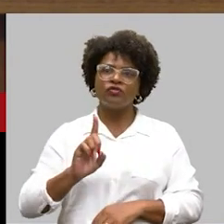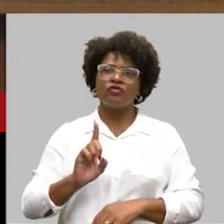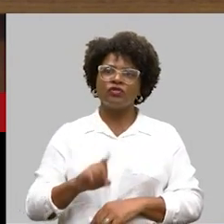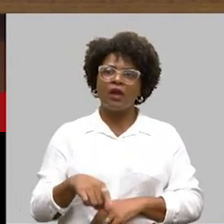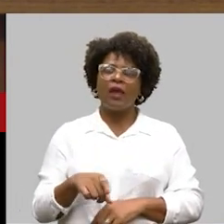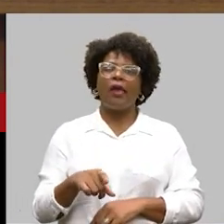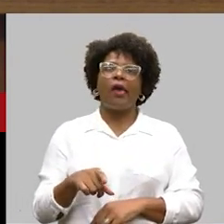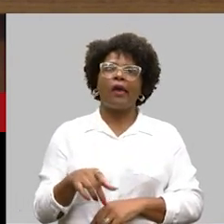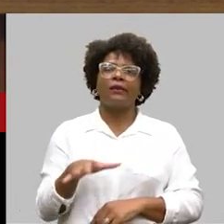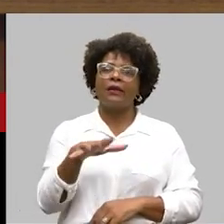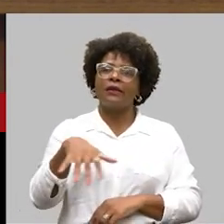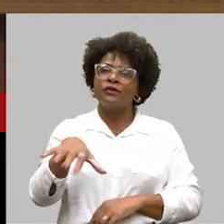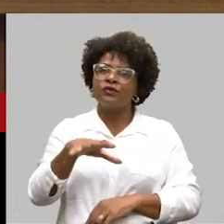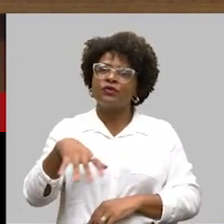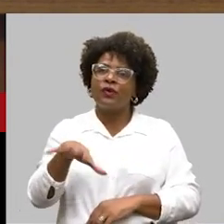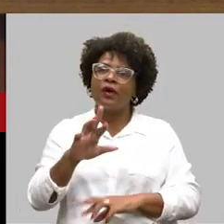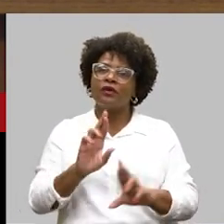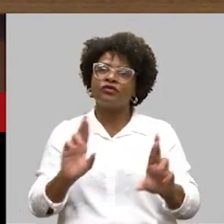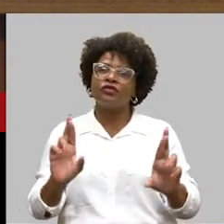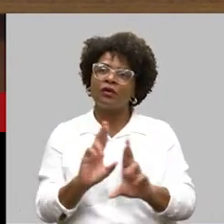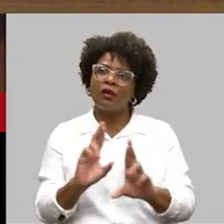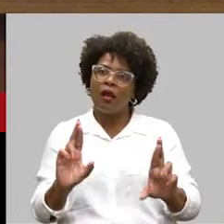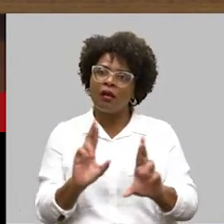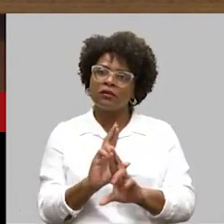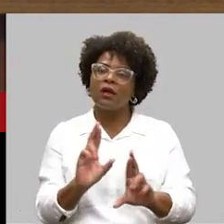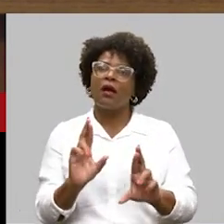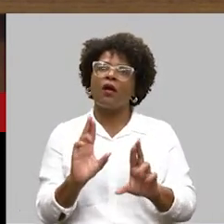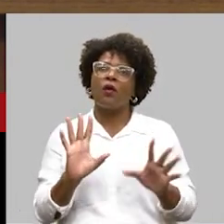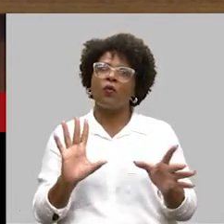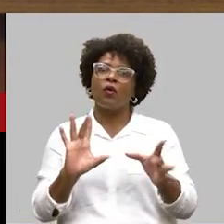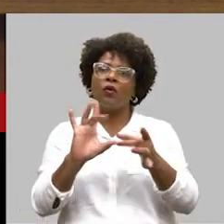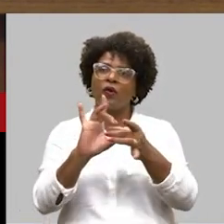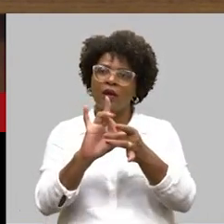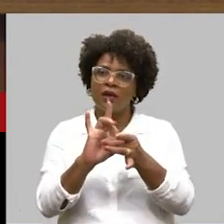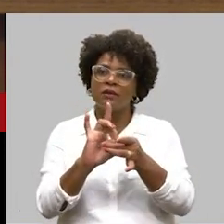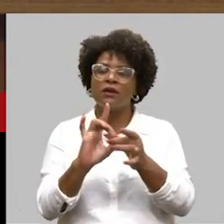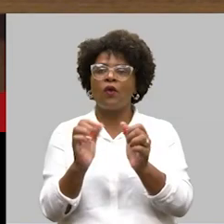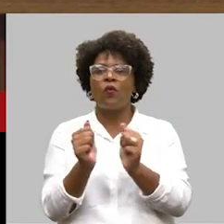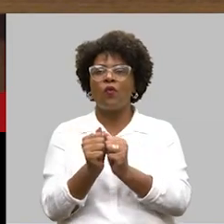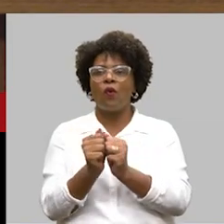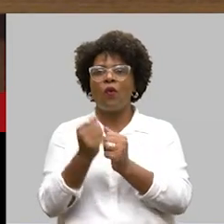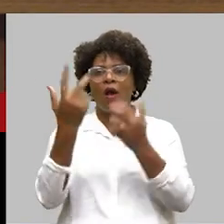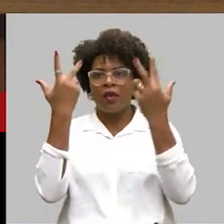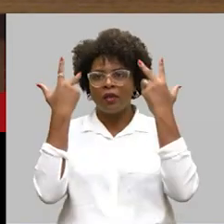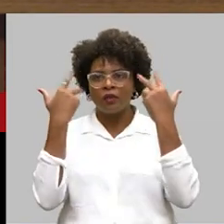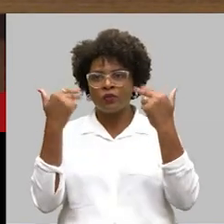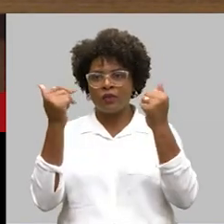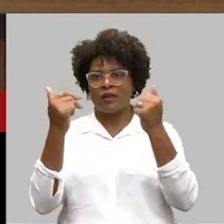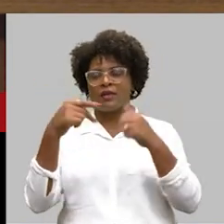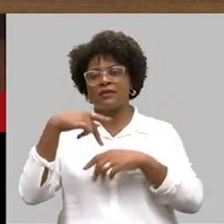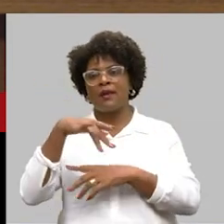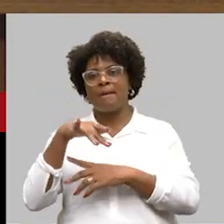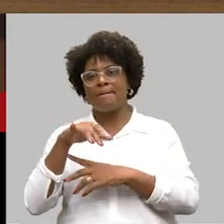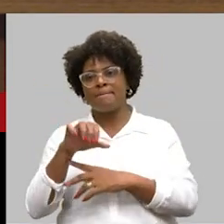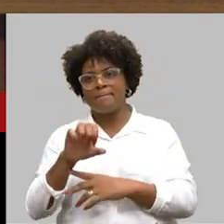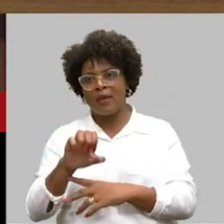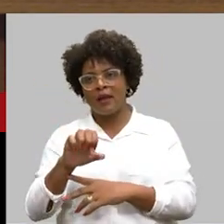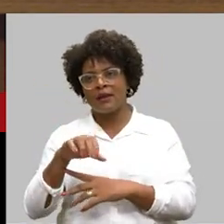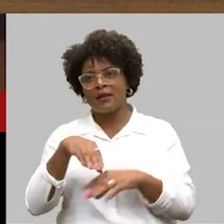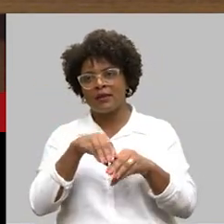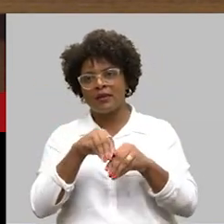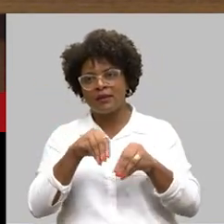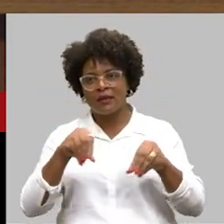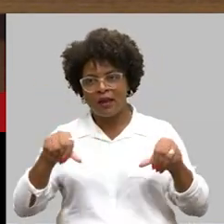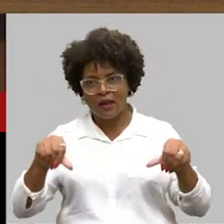relação né de conexão com a a mãe Terra Então o meu primeiro espaço de de de